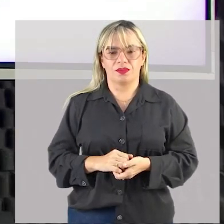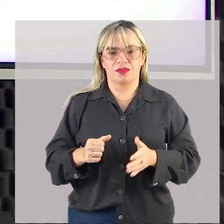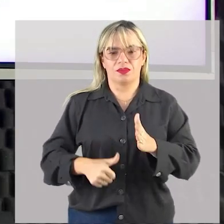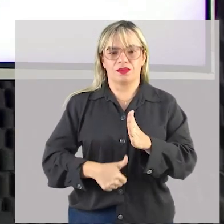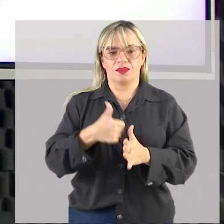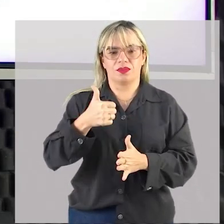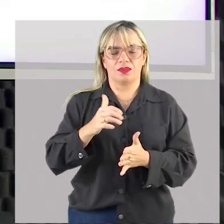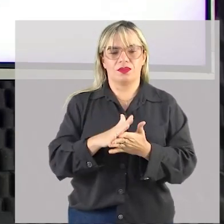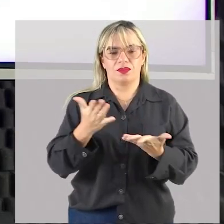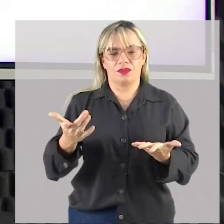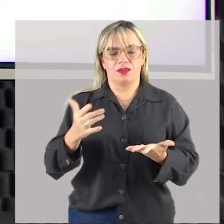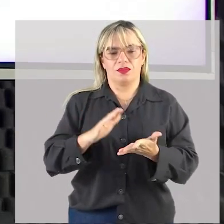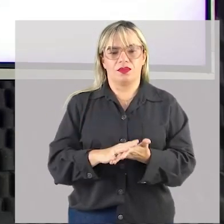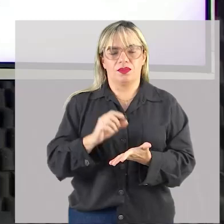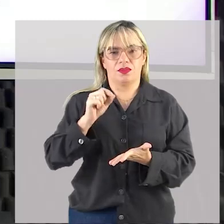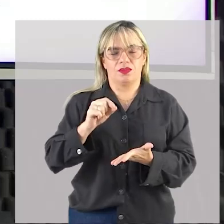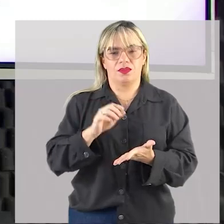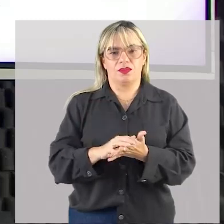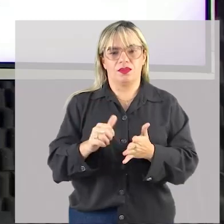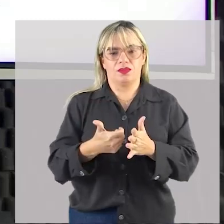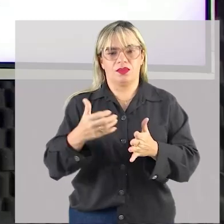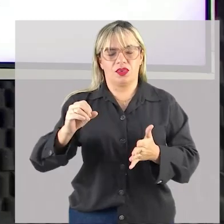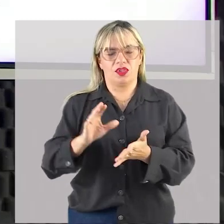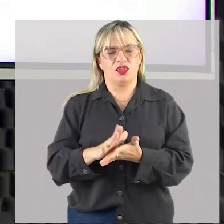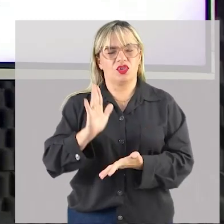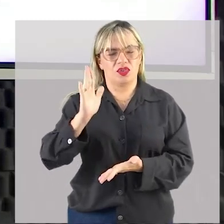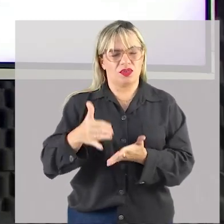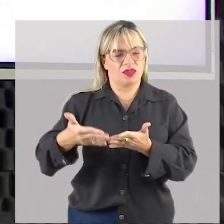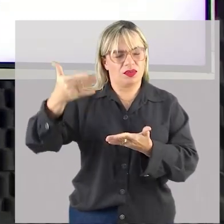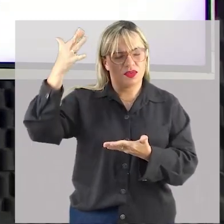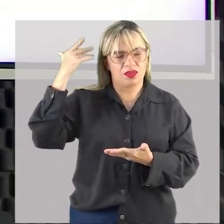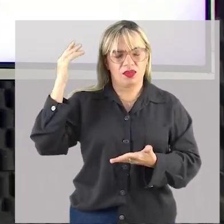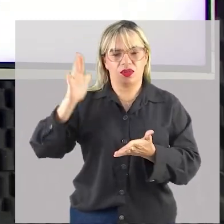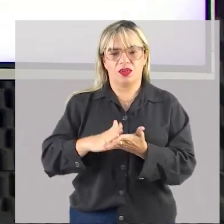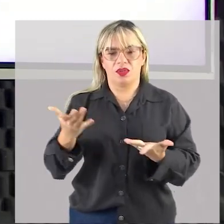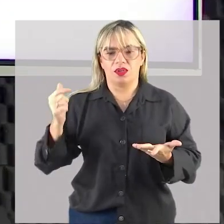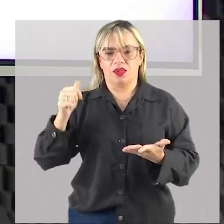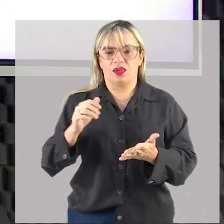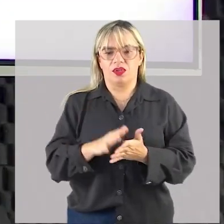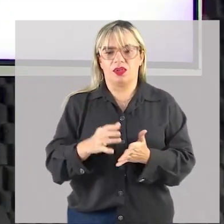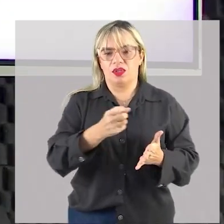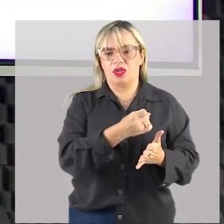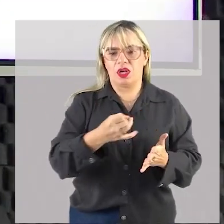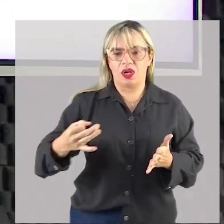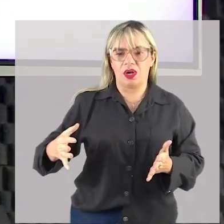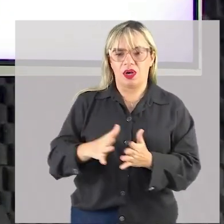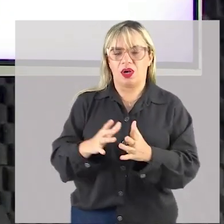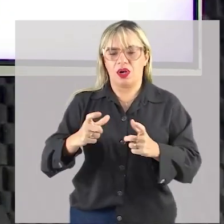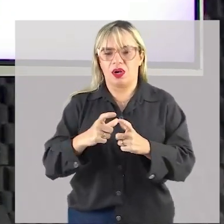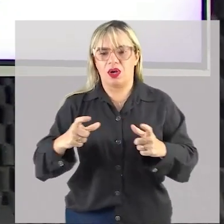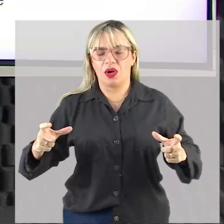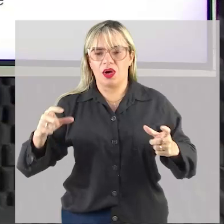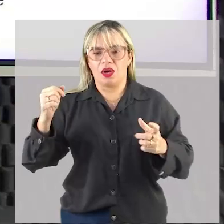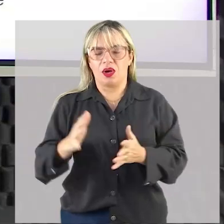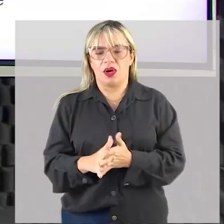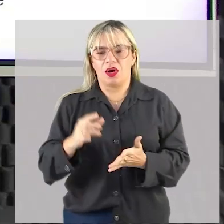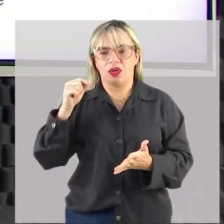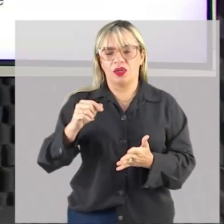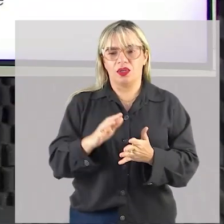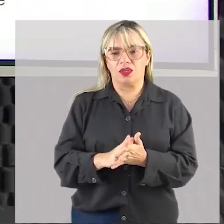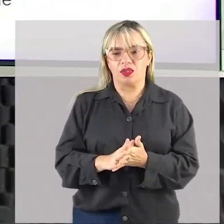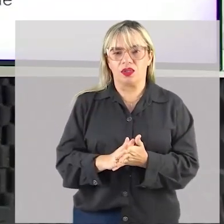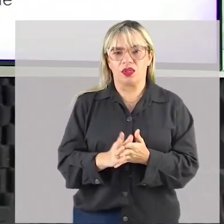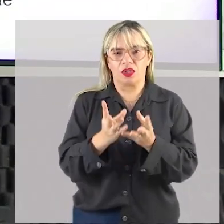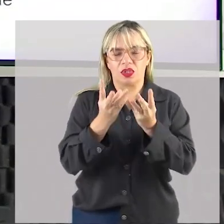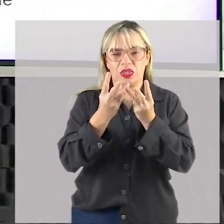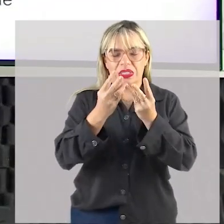Primeira questão. No caso, a questão número 10, já fizemos outras. A enorme quantidade de resíduos gerados pelo consumo crescente da